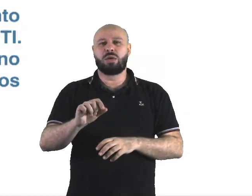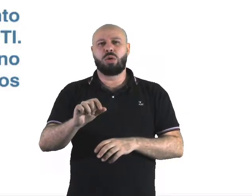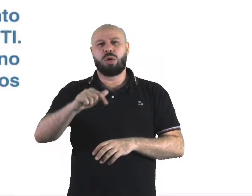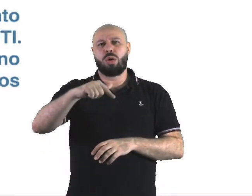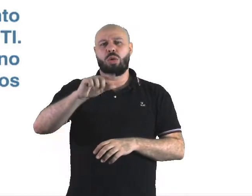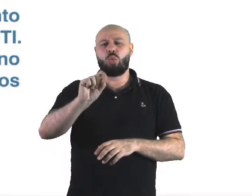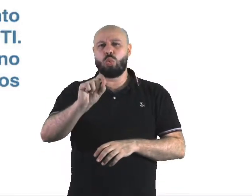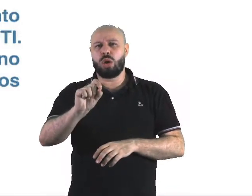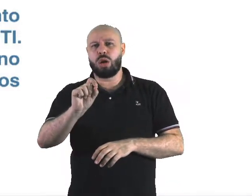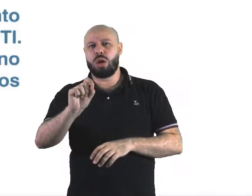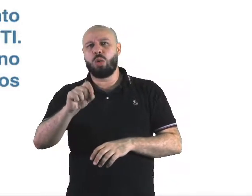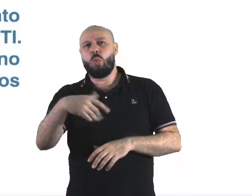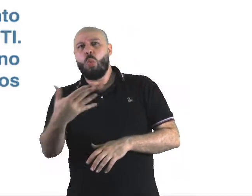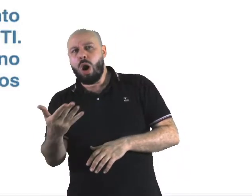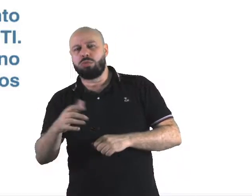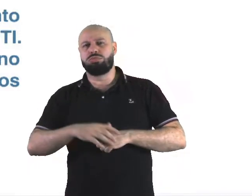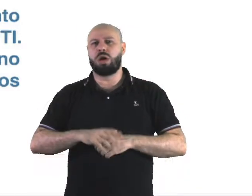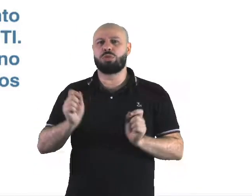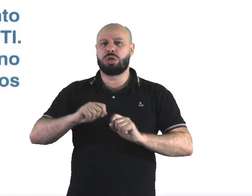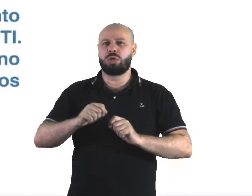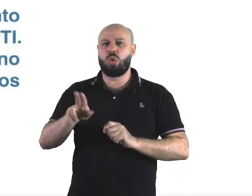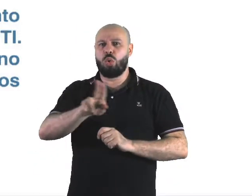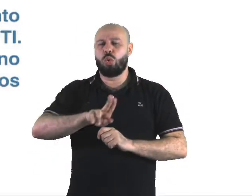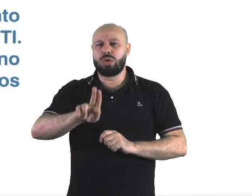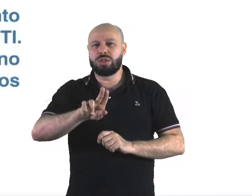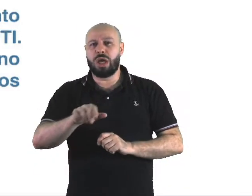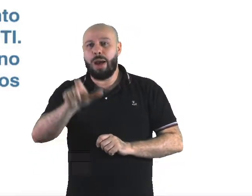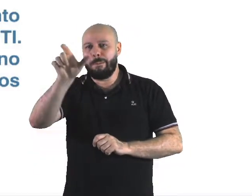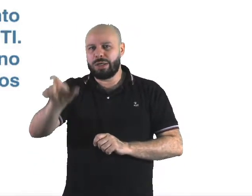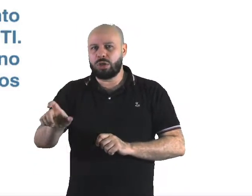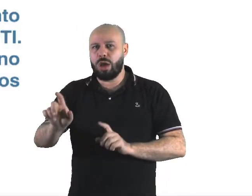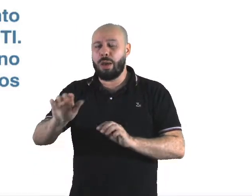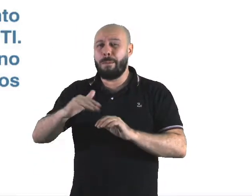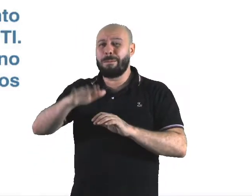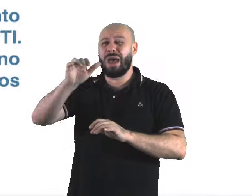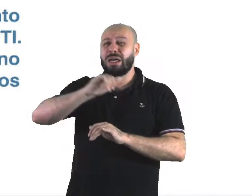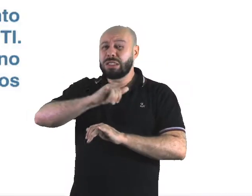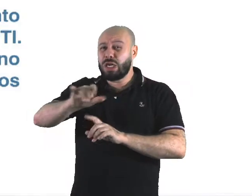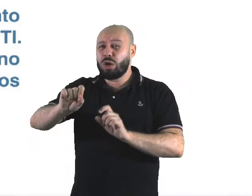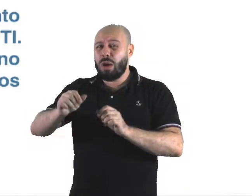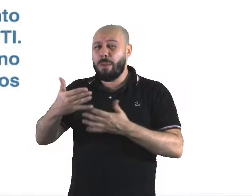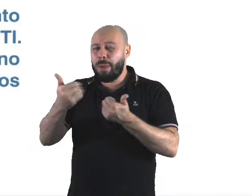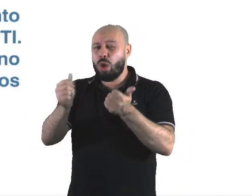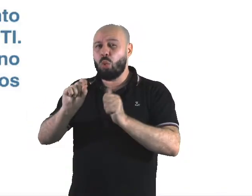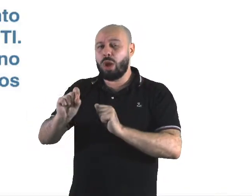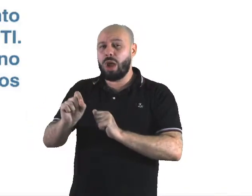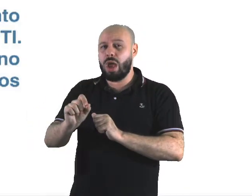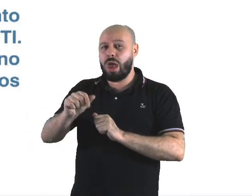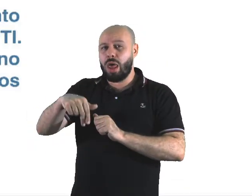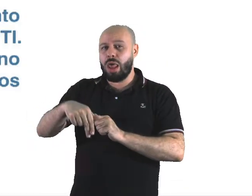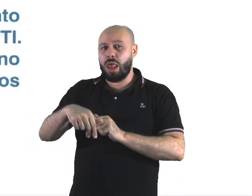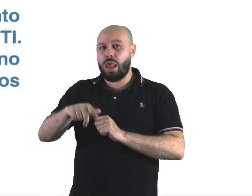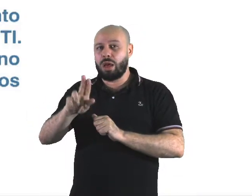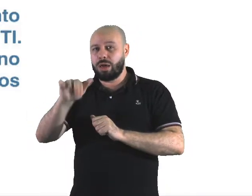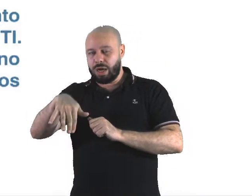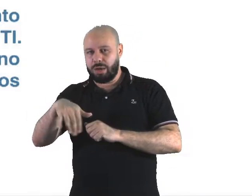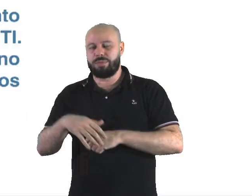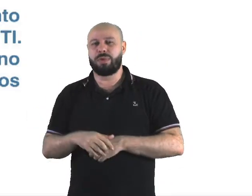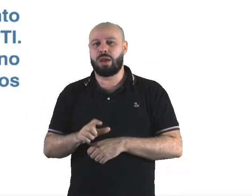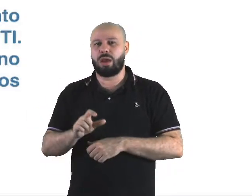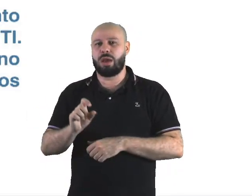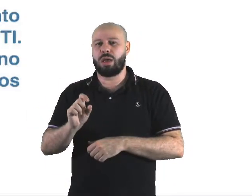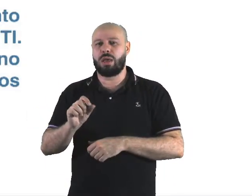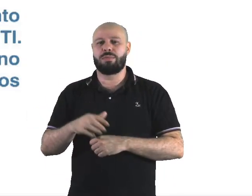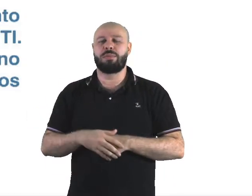o qual seja possível ao referir-se a pessoas, o mais indicado é utilizar quem. Esse pronome normalmente